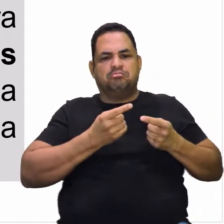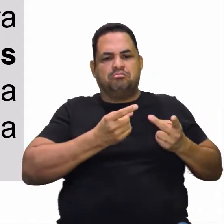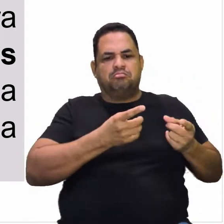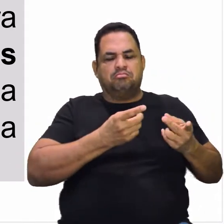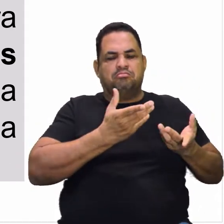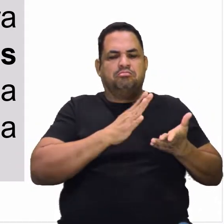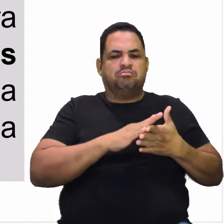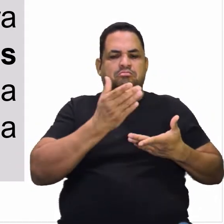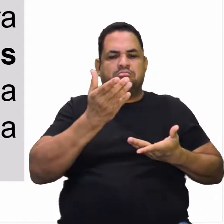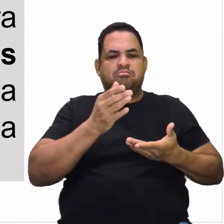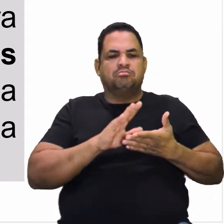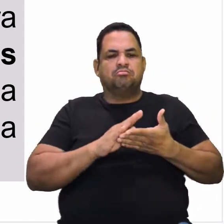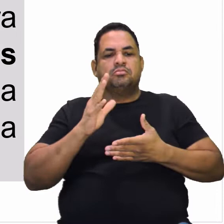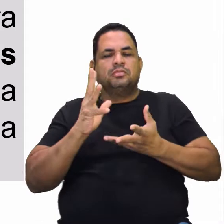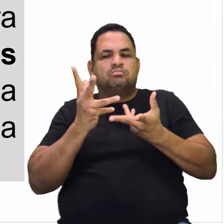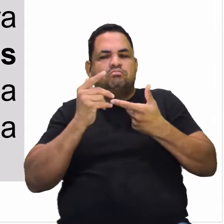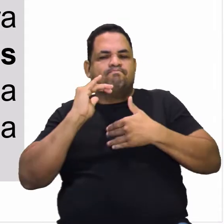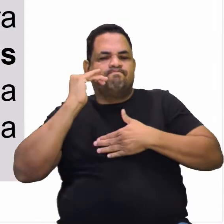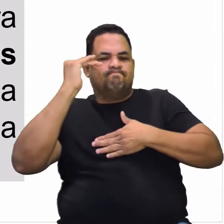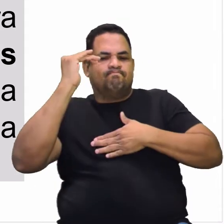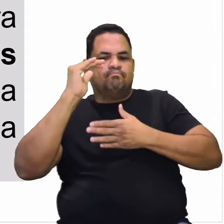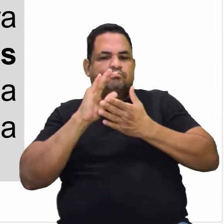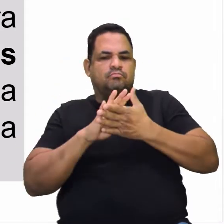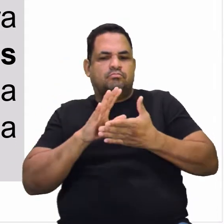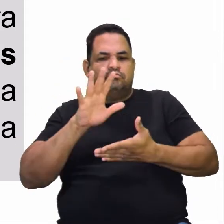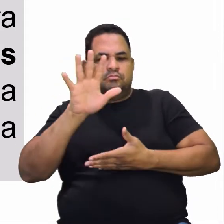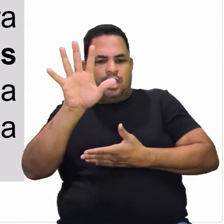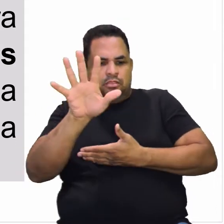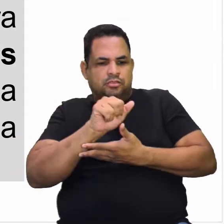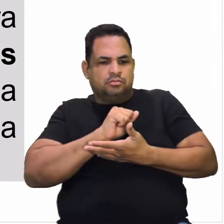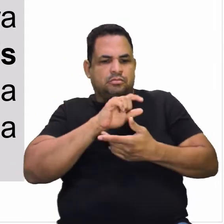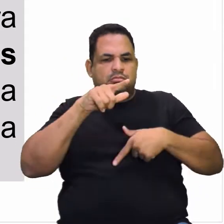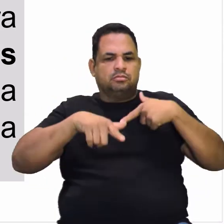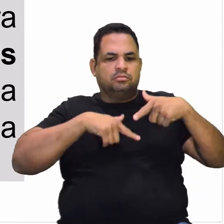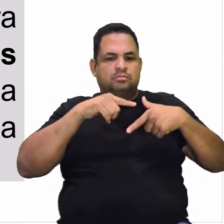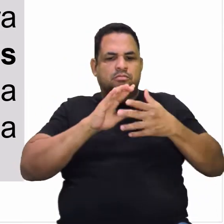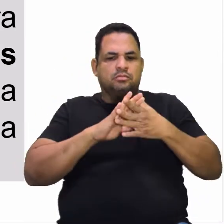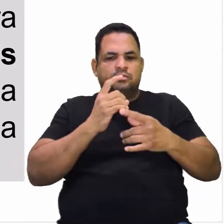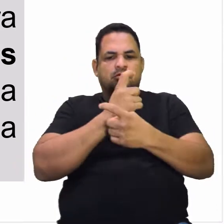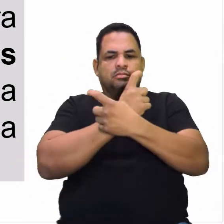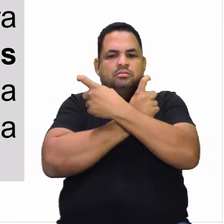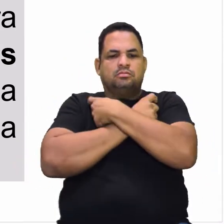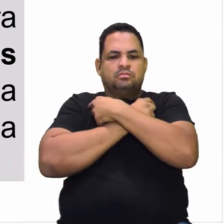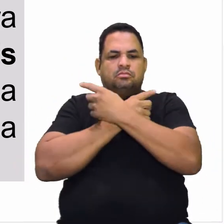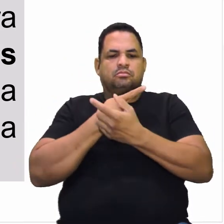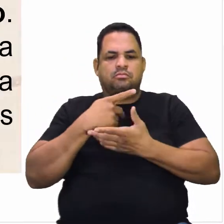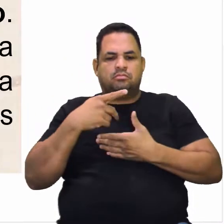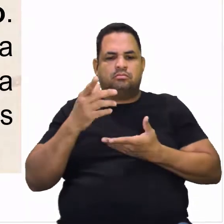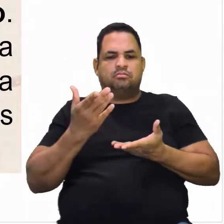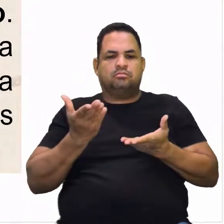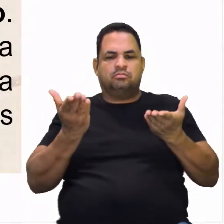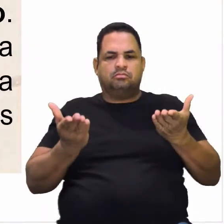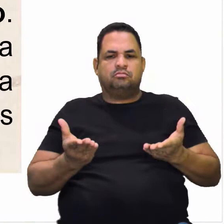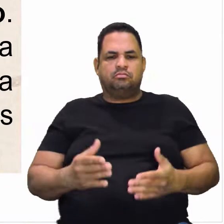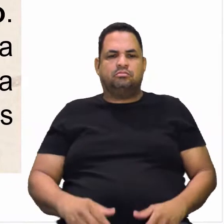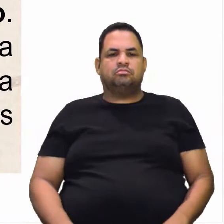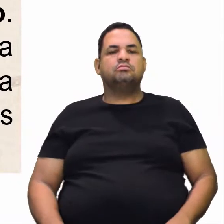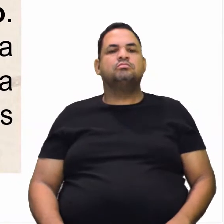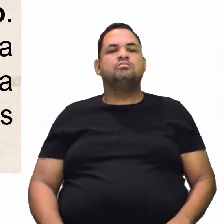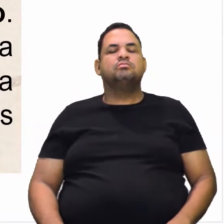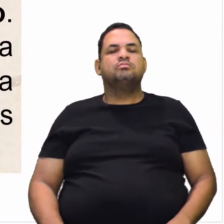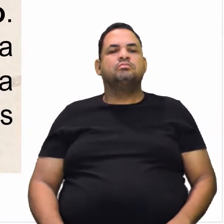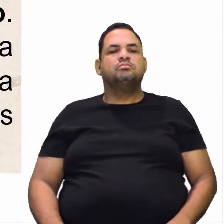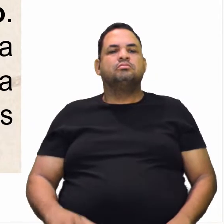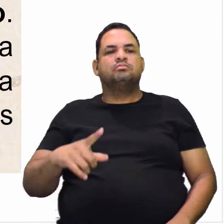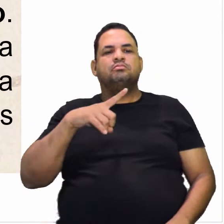local. Já os mais habilidosos eram convocados a trabalhar para o faraó e sua classe da nobreza aí. E